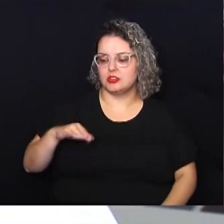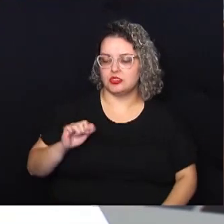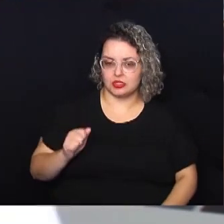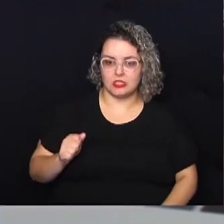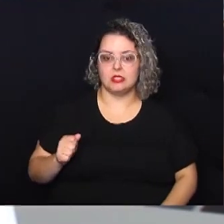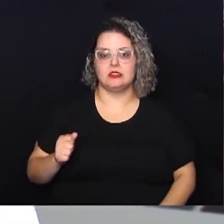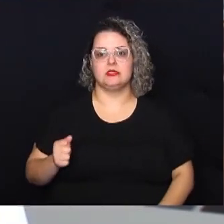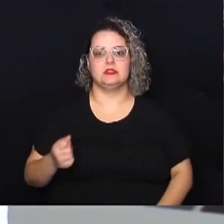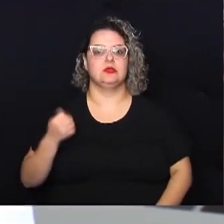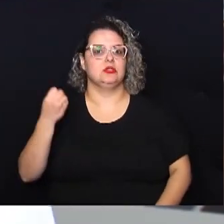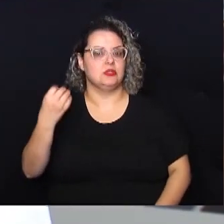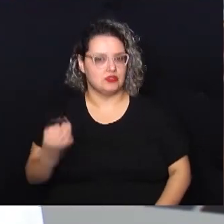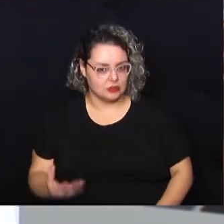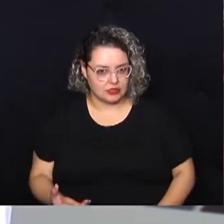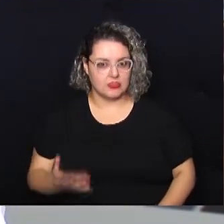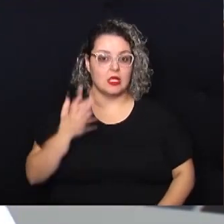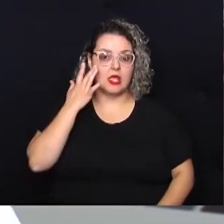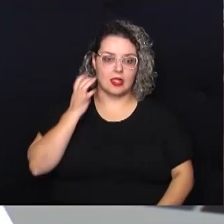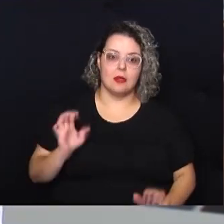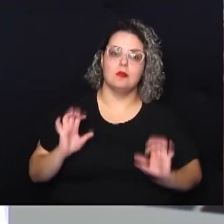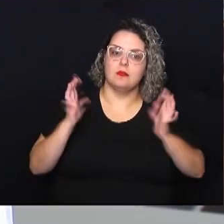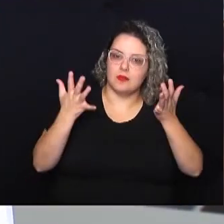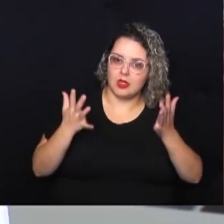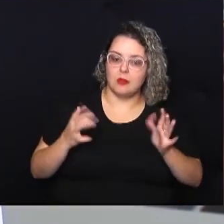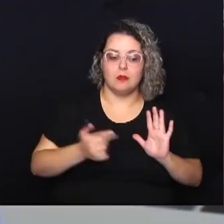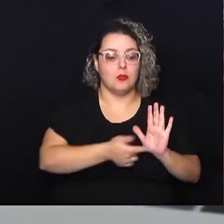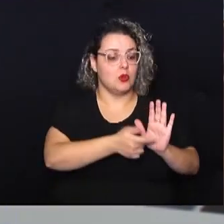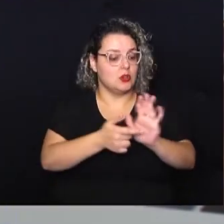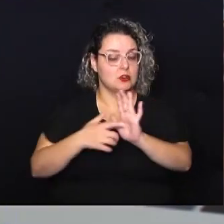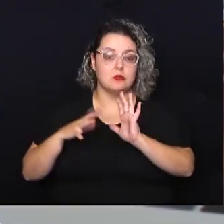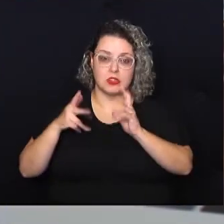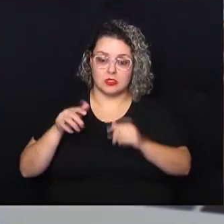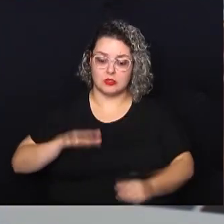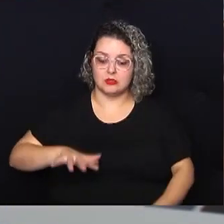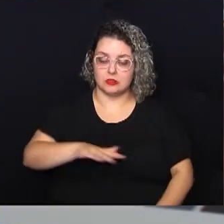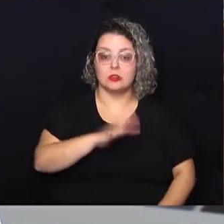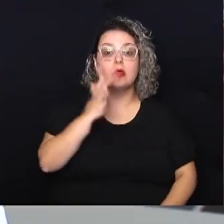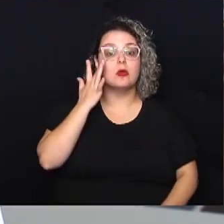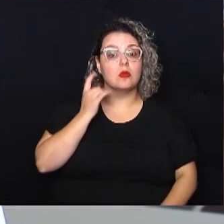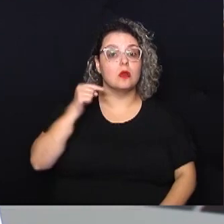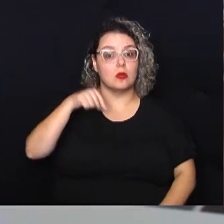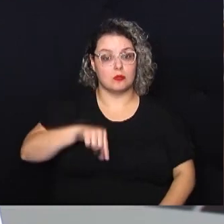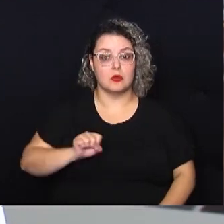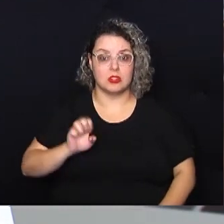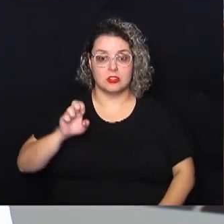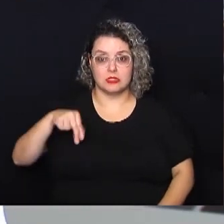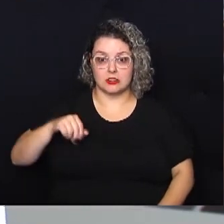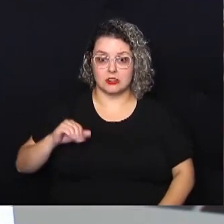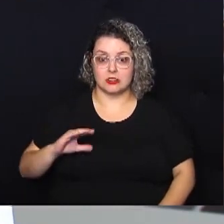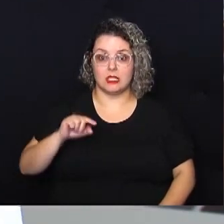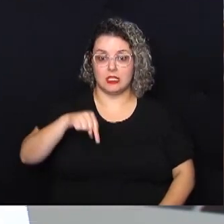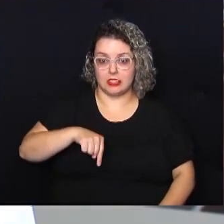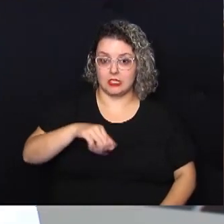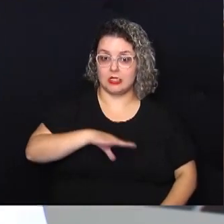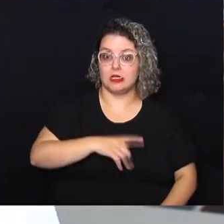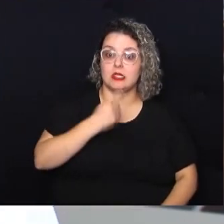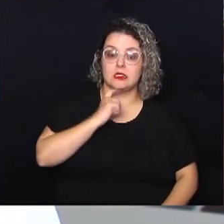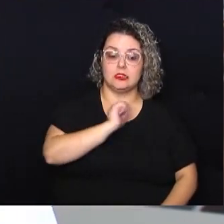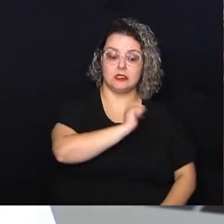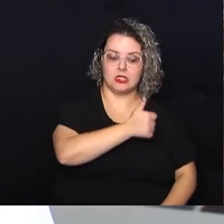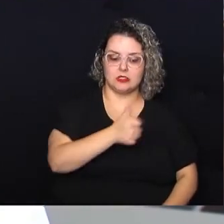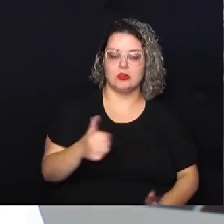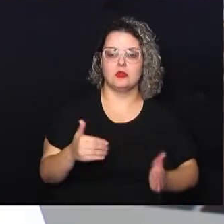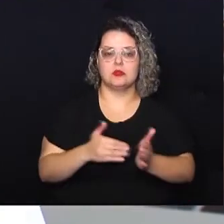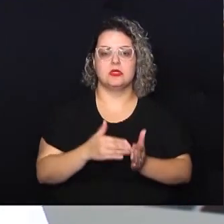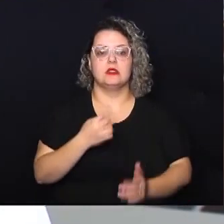gente vai poder mostrá-los para toda a região aqui. Então amanhã aqui no Senac em Campinas, das 11 até as